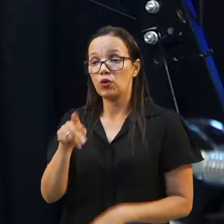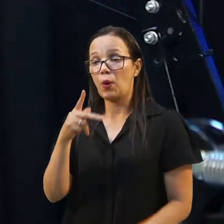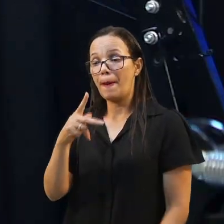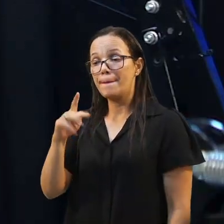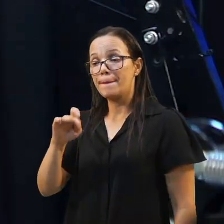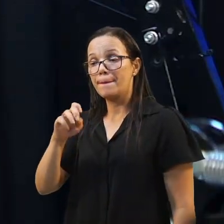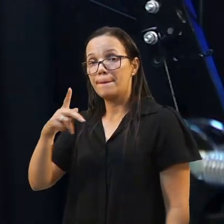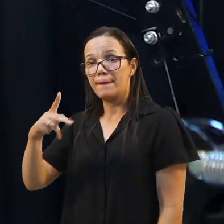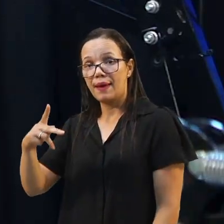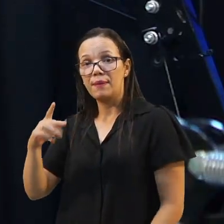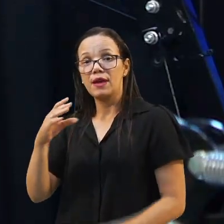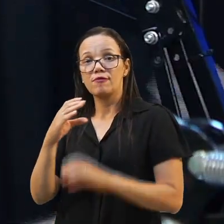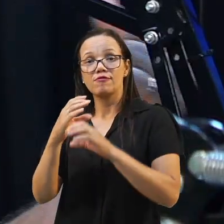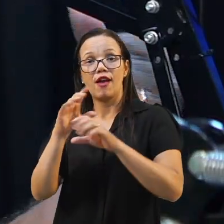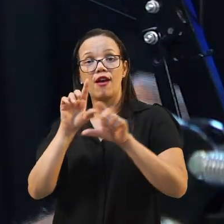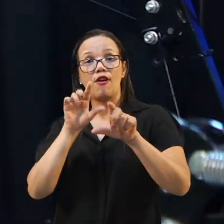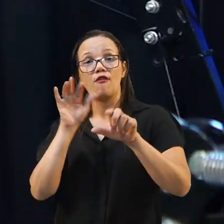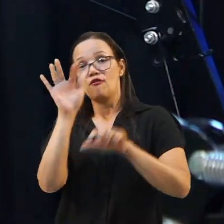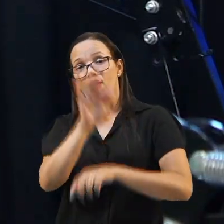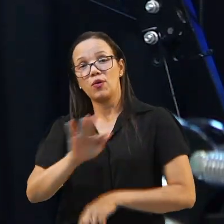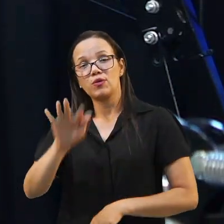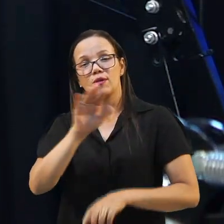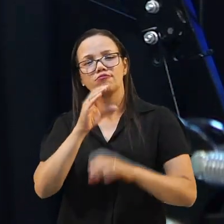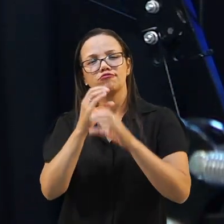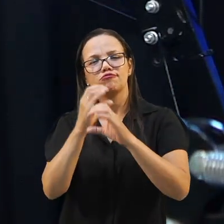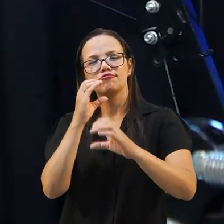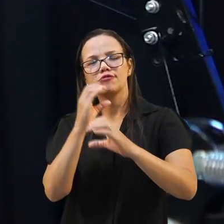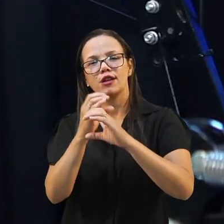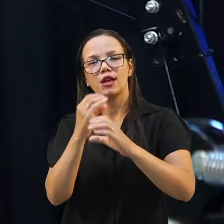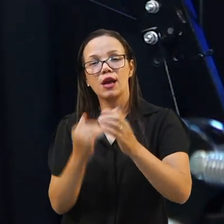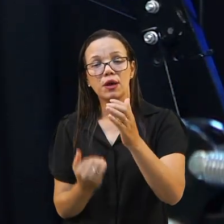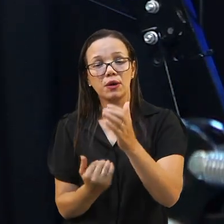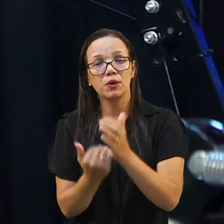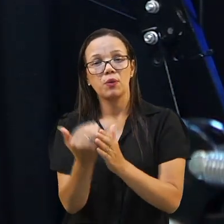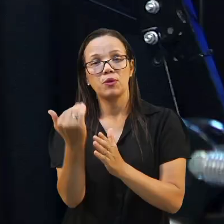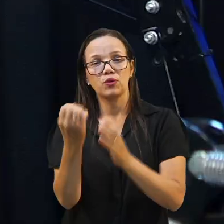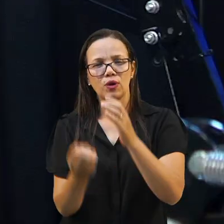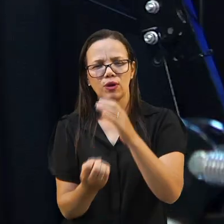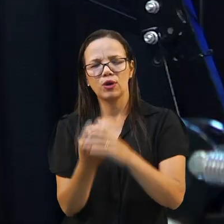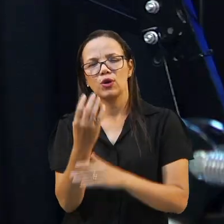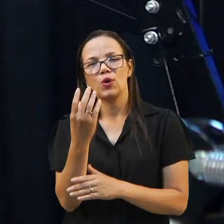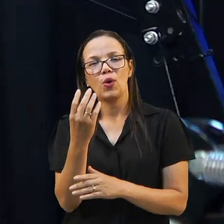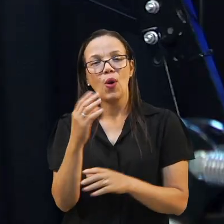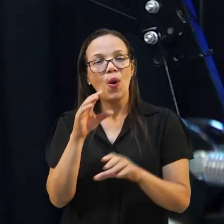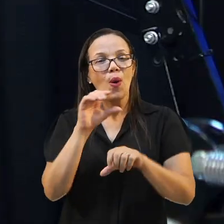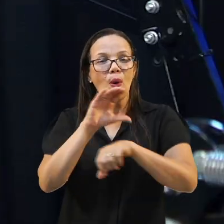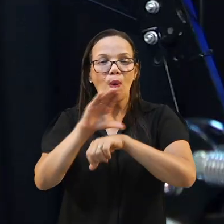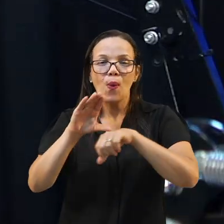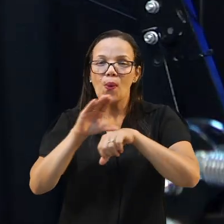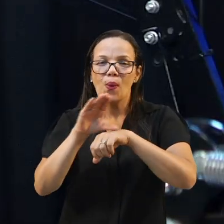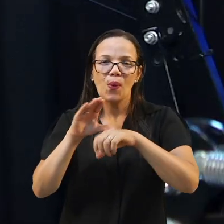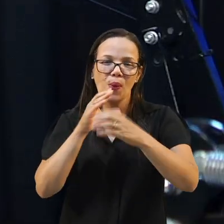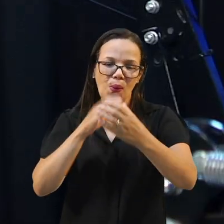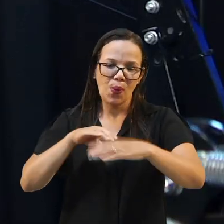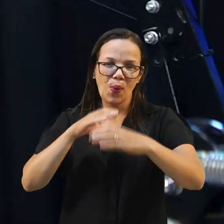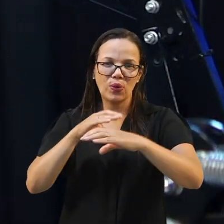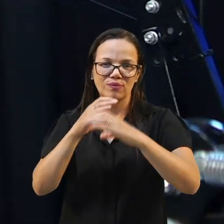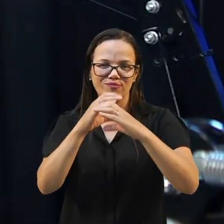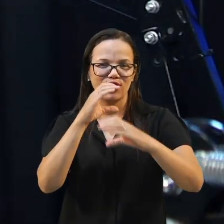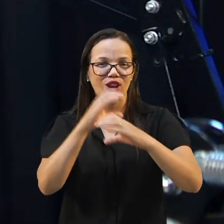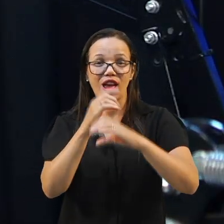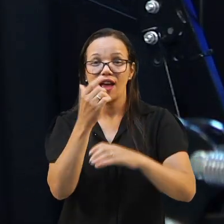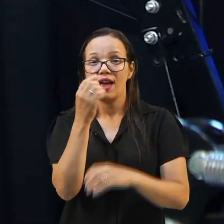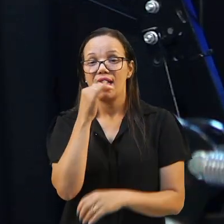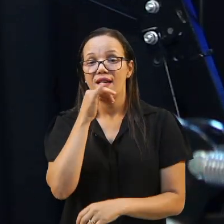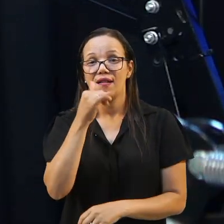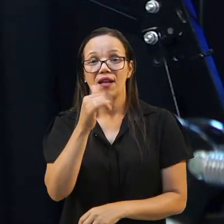ele era diretor, tinha sido criado um curso de engenharia elétrica e não havia professores, não havia profissionais de